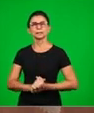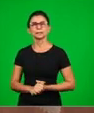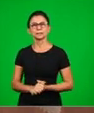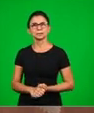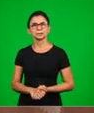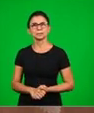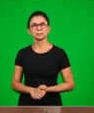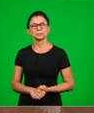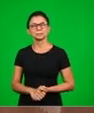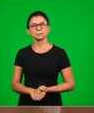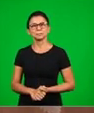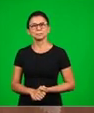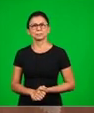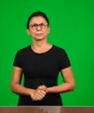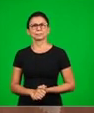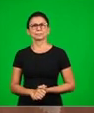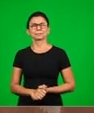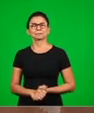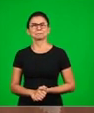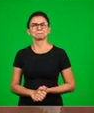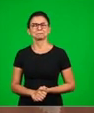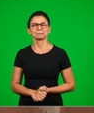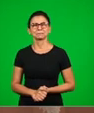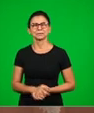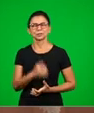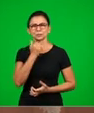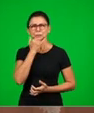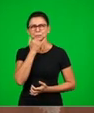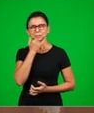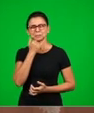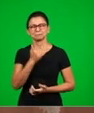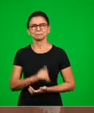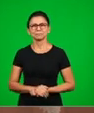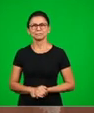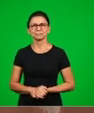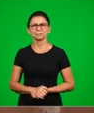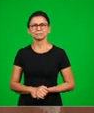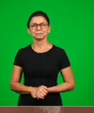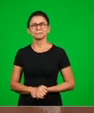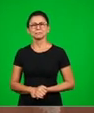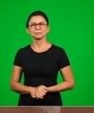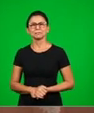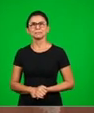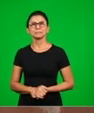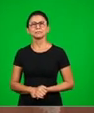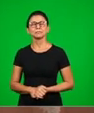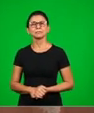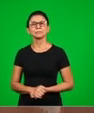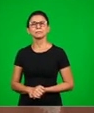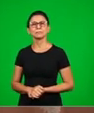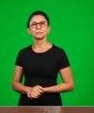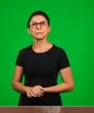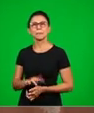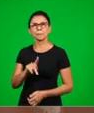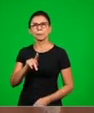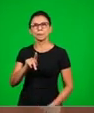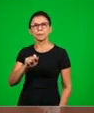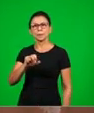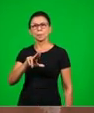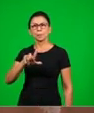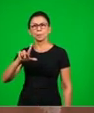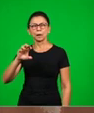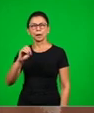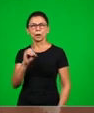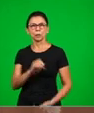São João do Meriti. E nós temos aqui também Paulo Domingues de Vila Medeiros, no estado de